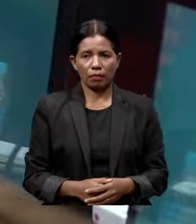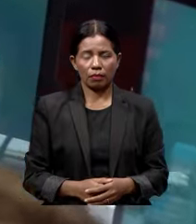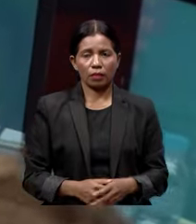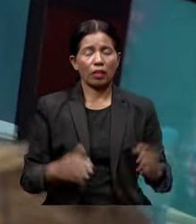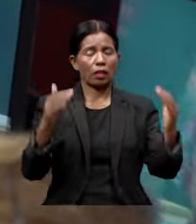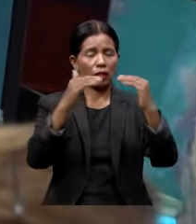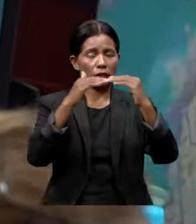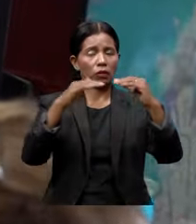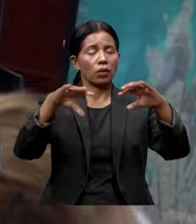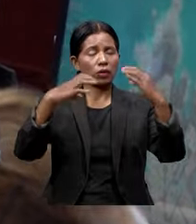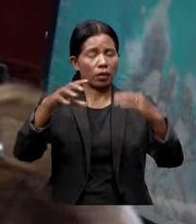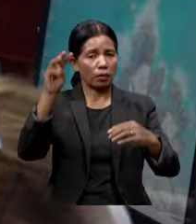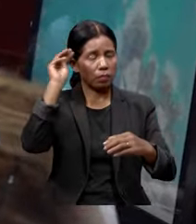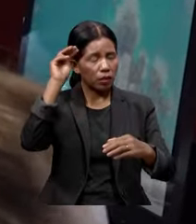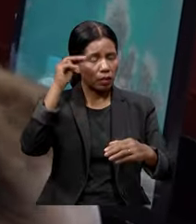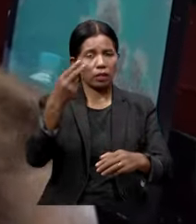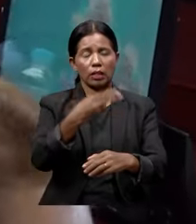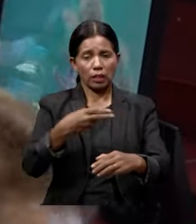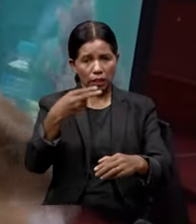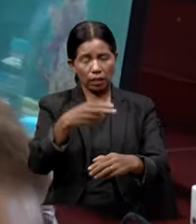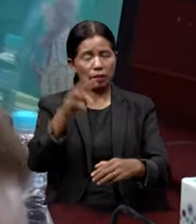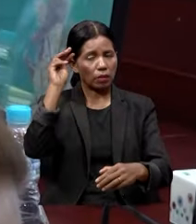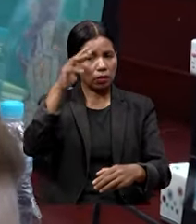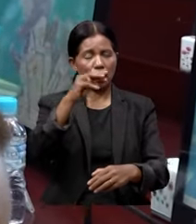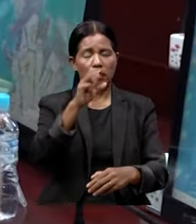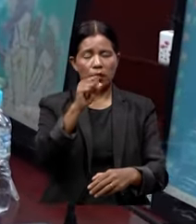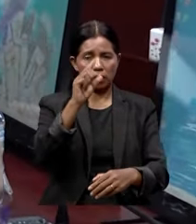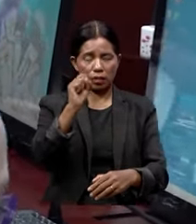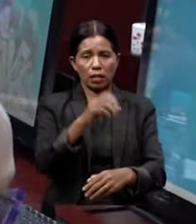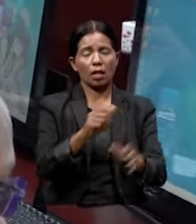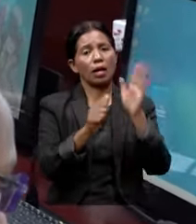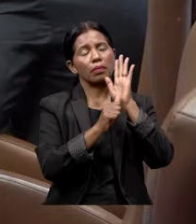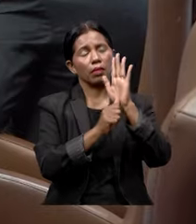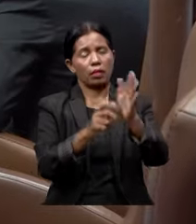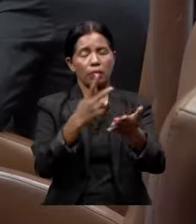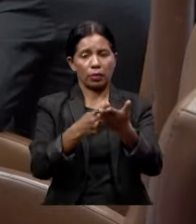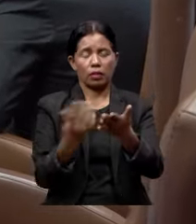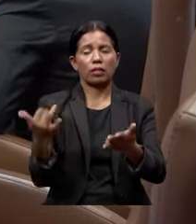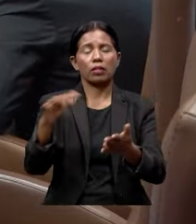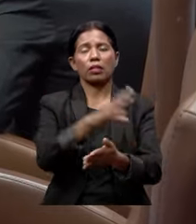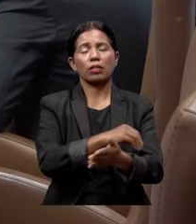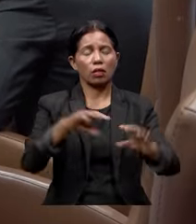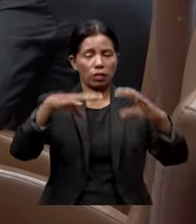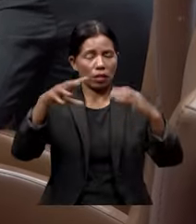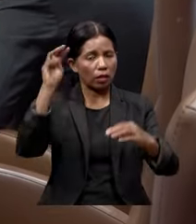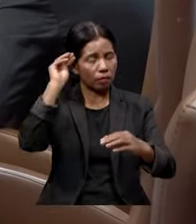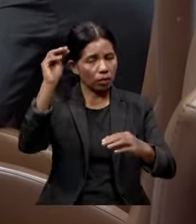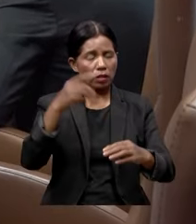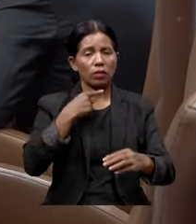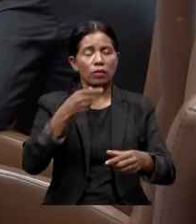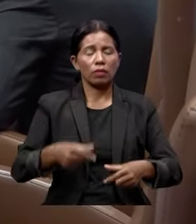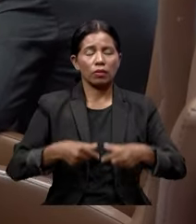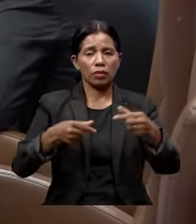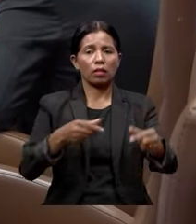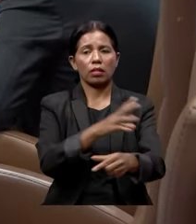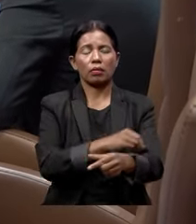Encontro Conselho Ministro Quintanei, Ministro Obras Públicas Samuel Marçal apresenta projeto CIRA. No Conselho Ministro de Libera, Rodi